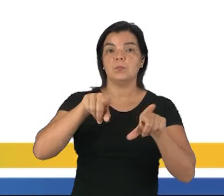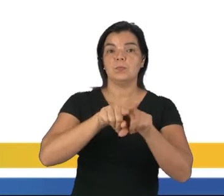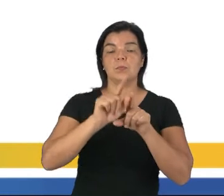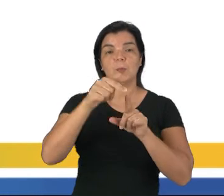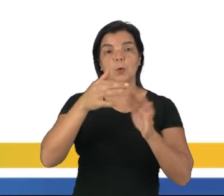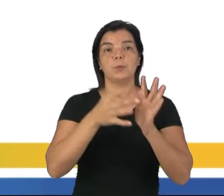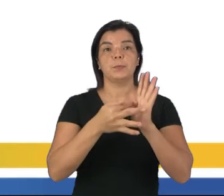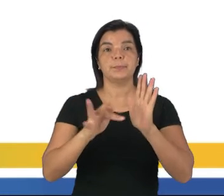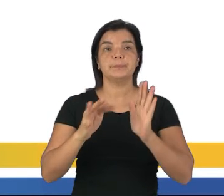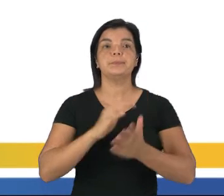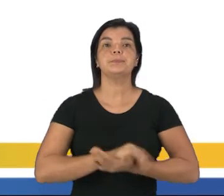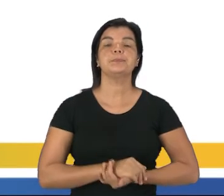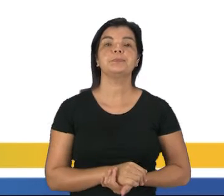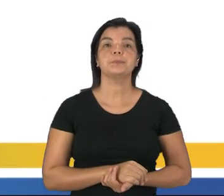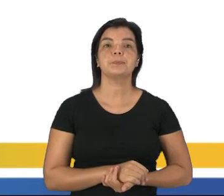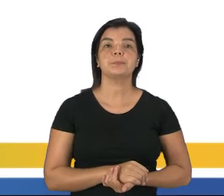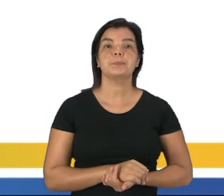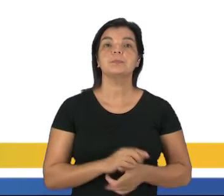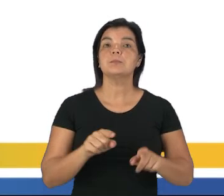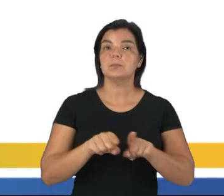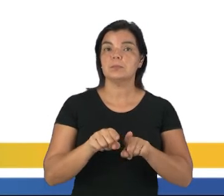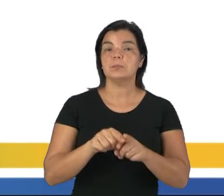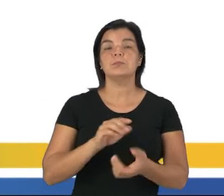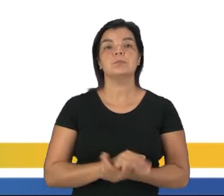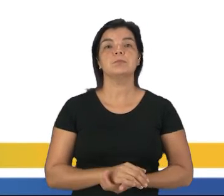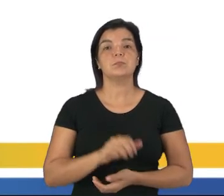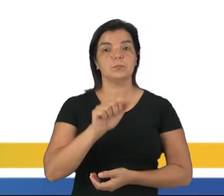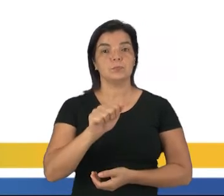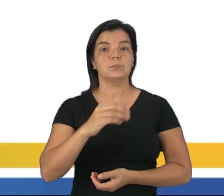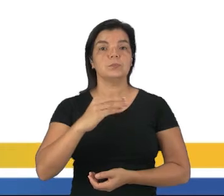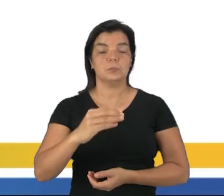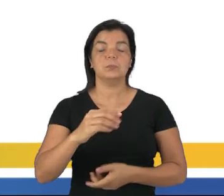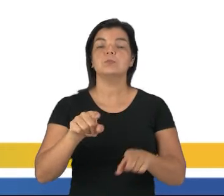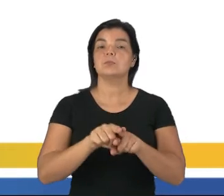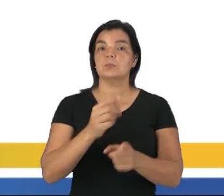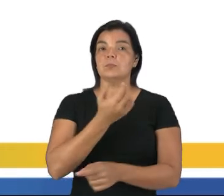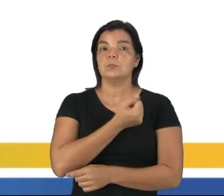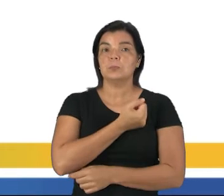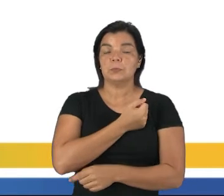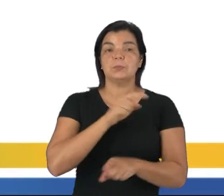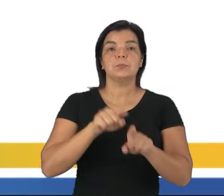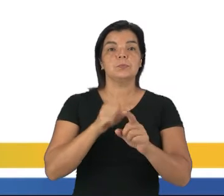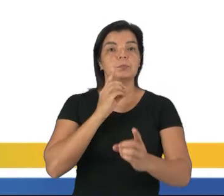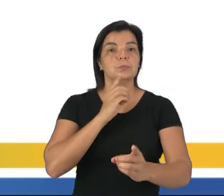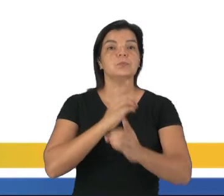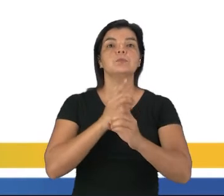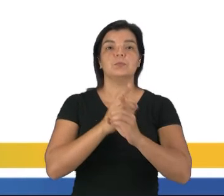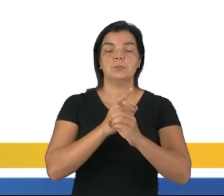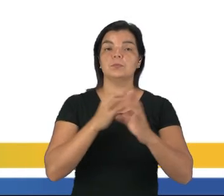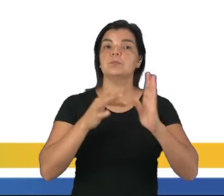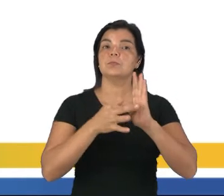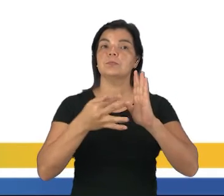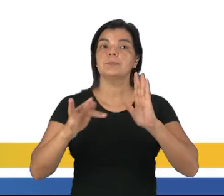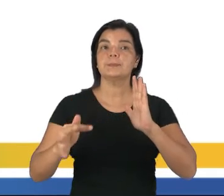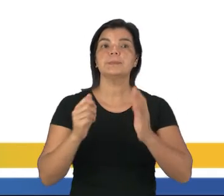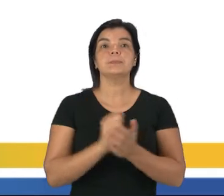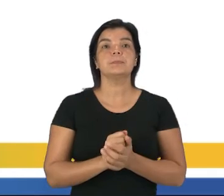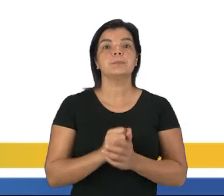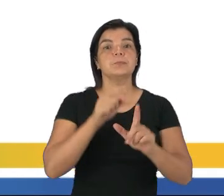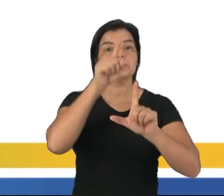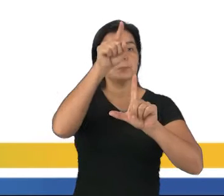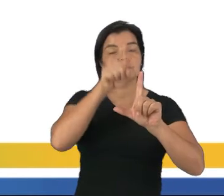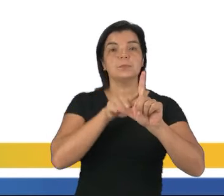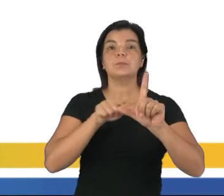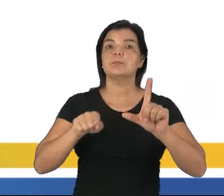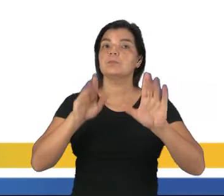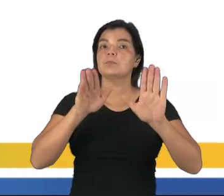outra fórmula, certo? O b, o a e o c, de novo, são os coeficientes que a gente identifica na fórmula. E no gráfico, essas raízes,